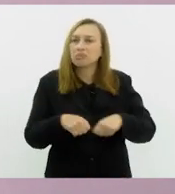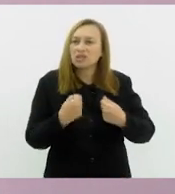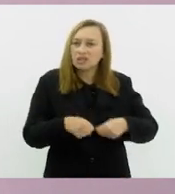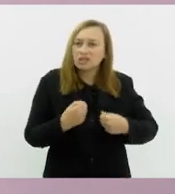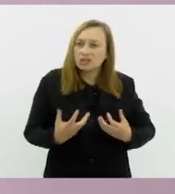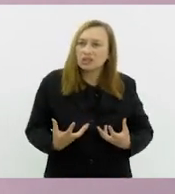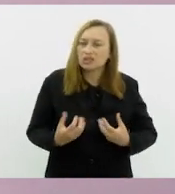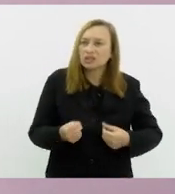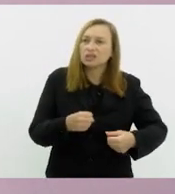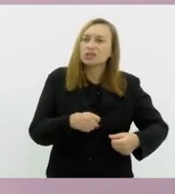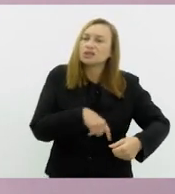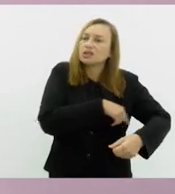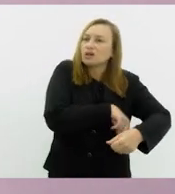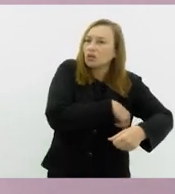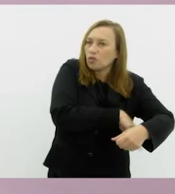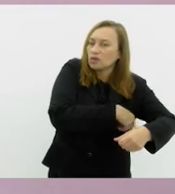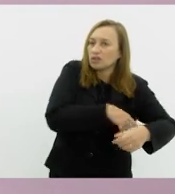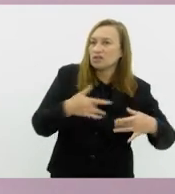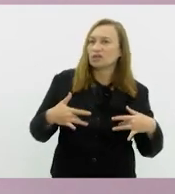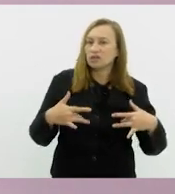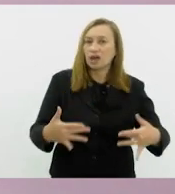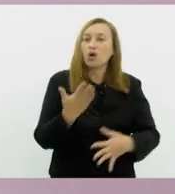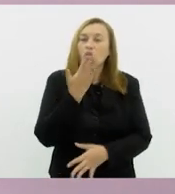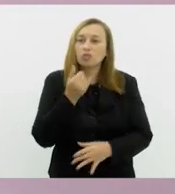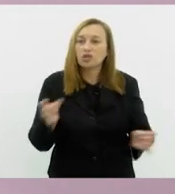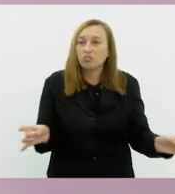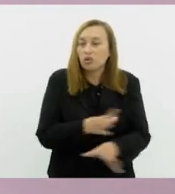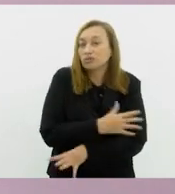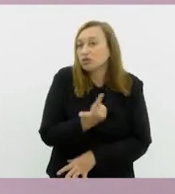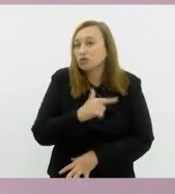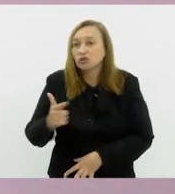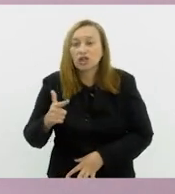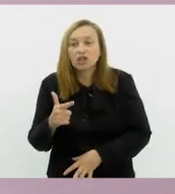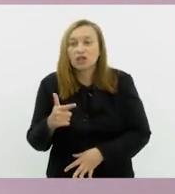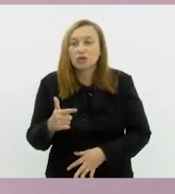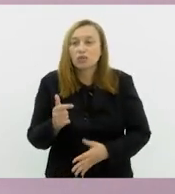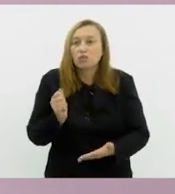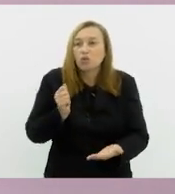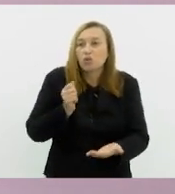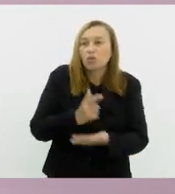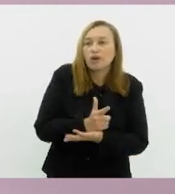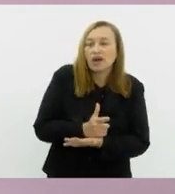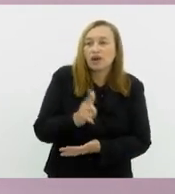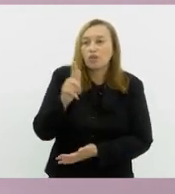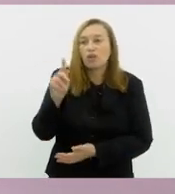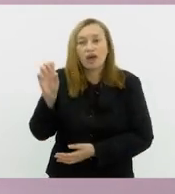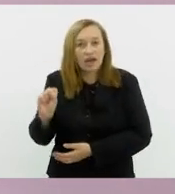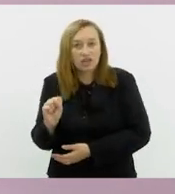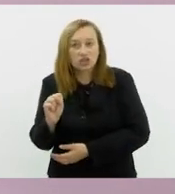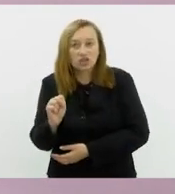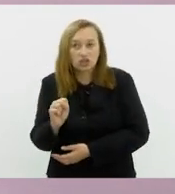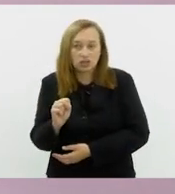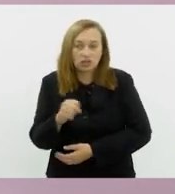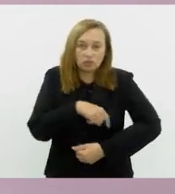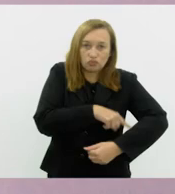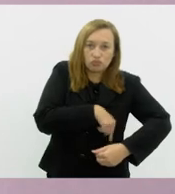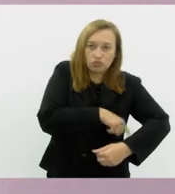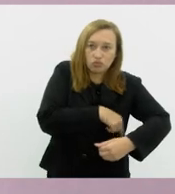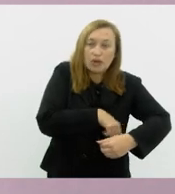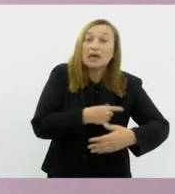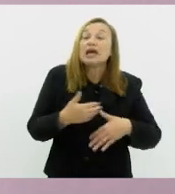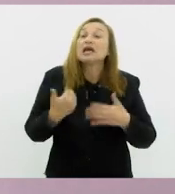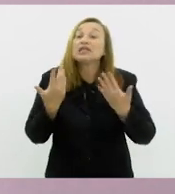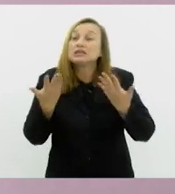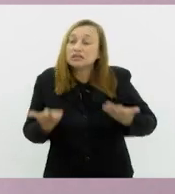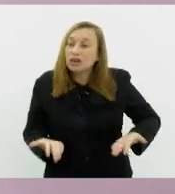da cozinha solidária um alimento pronto, porque ela não tem condições de comprar um gás de cozinha. Então, é dessa situação